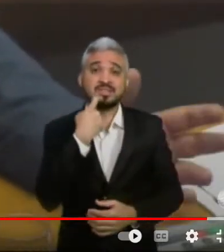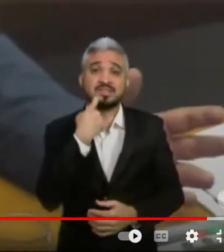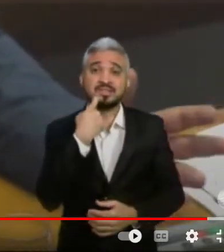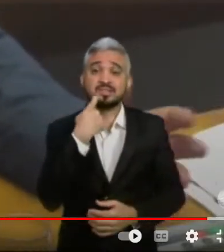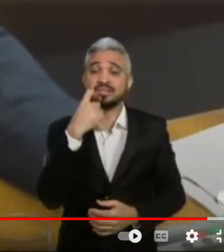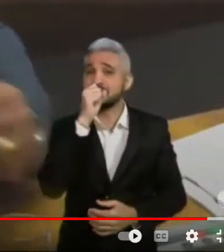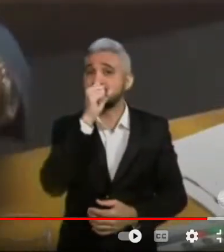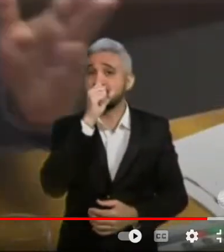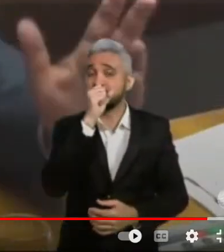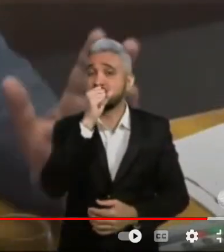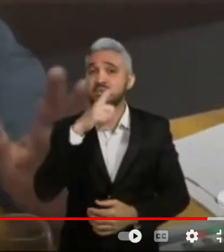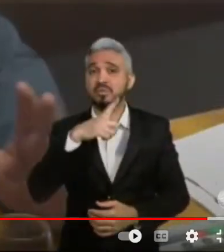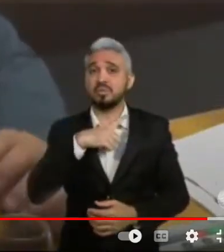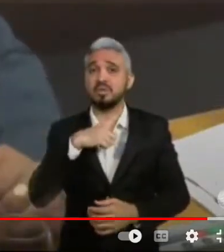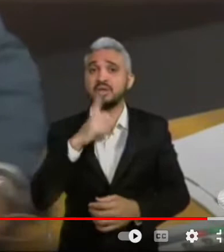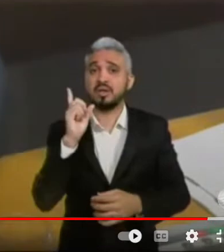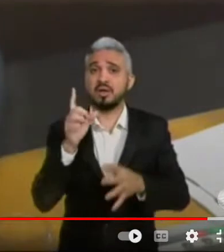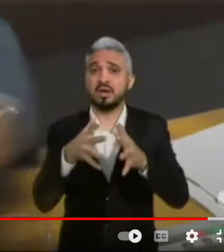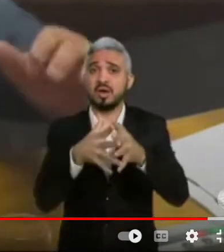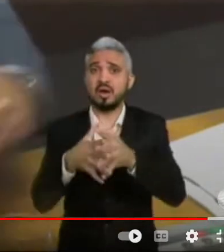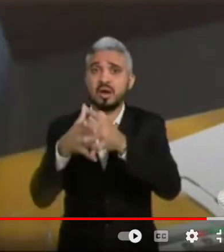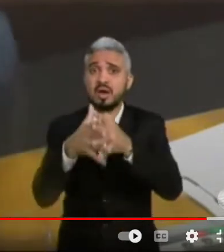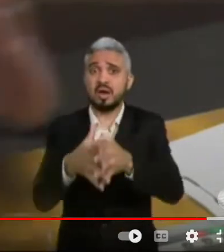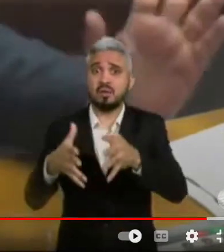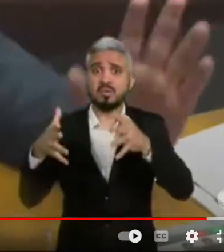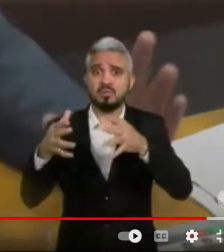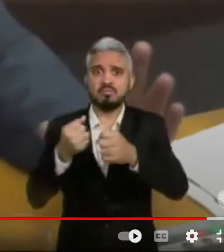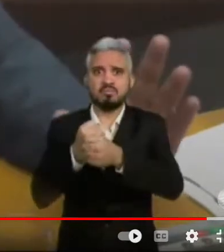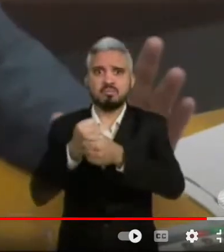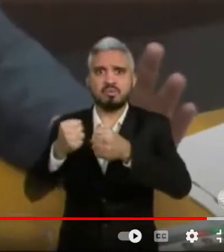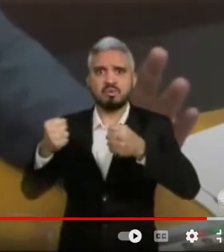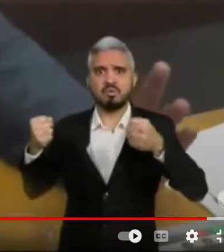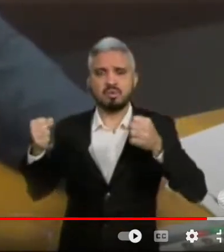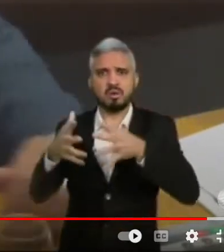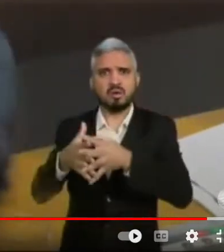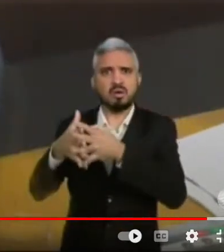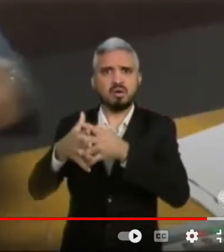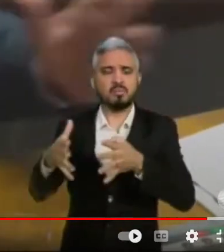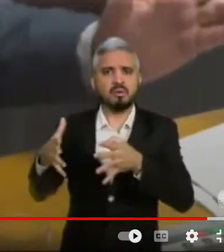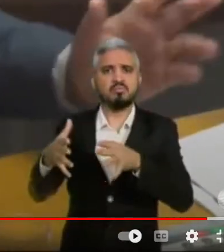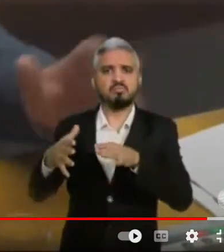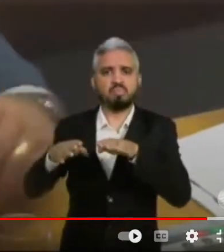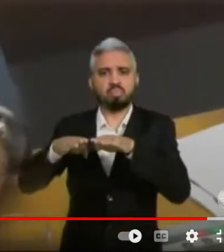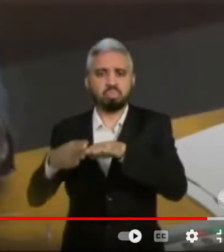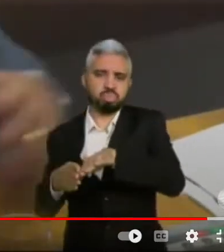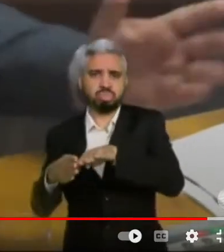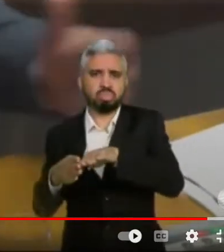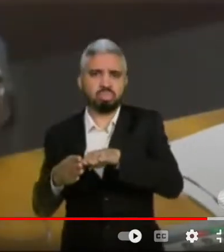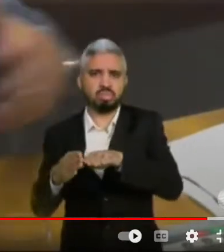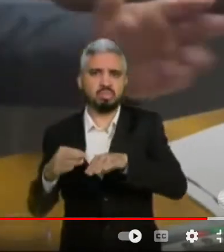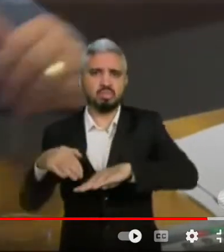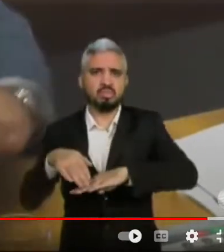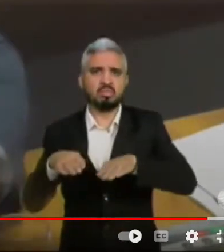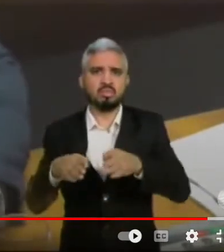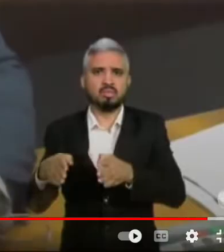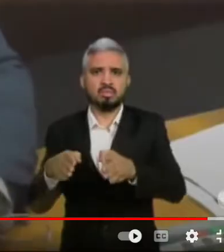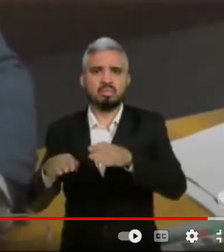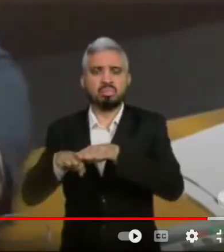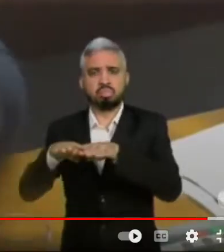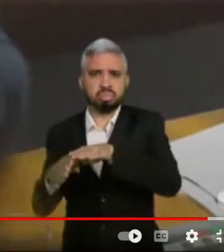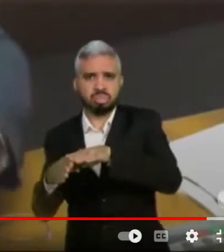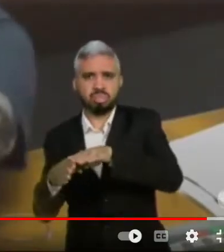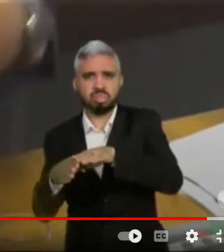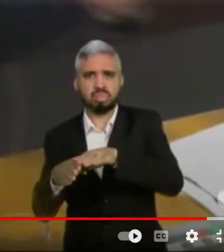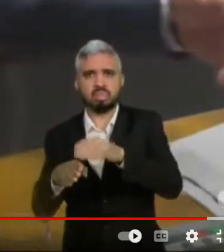metros, enganchou lá no Cuscuz e, resumindo, parou a cidade. Foi um desmantelo total, porque não vai nem para frente nem para